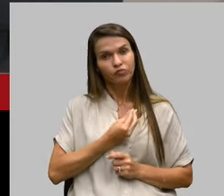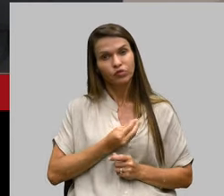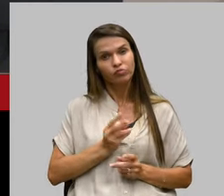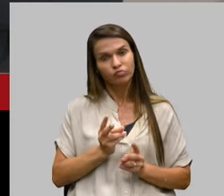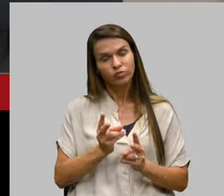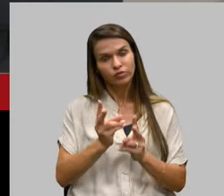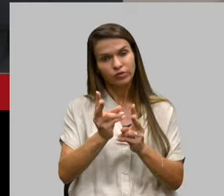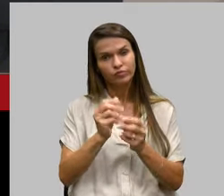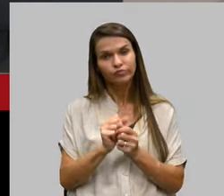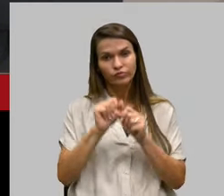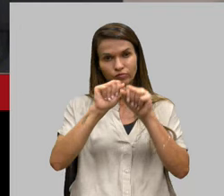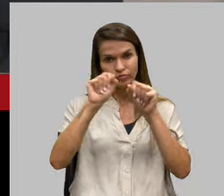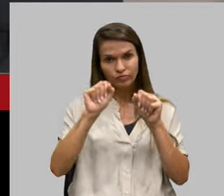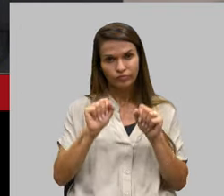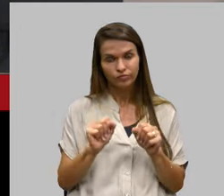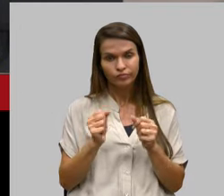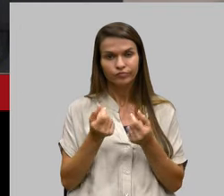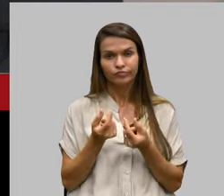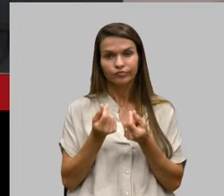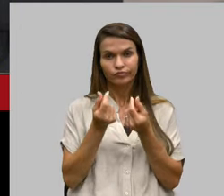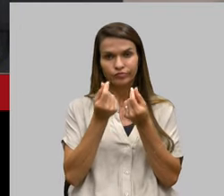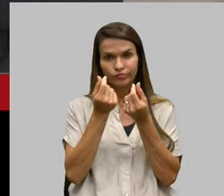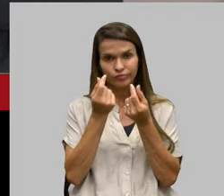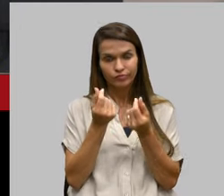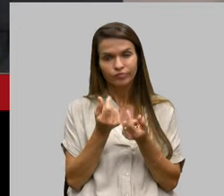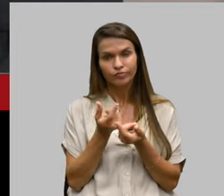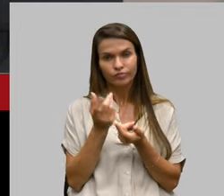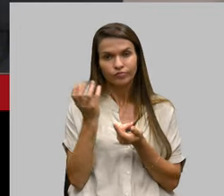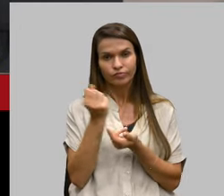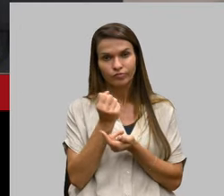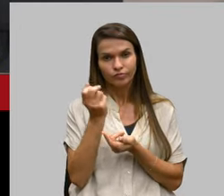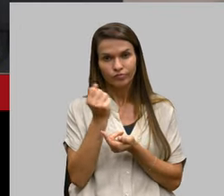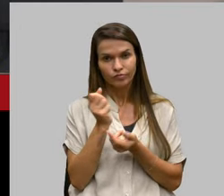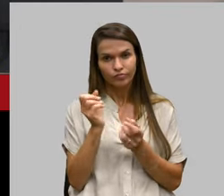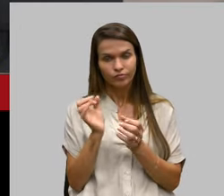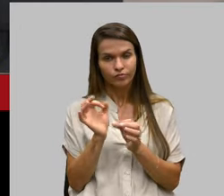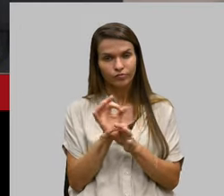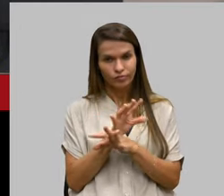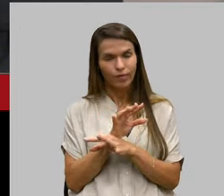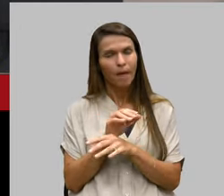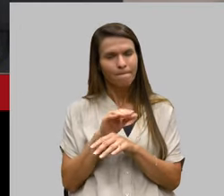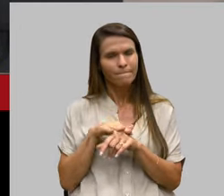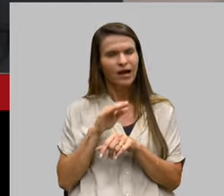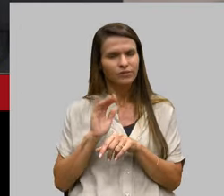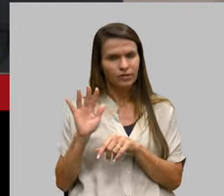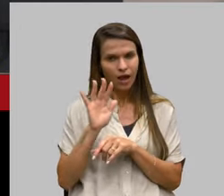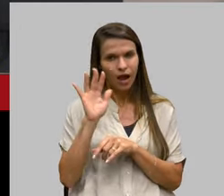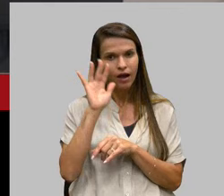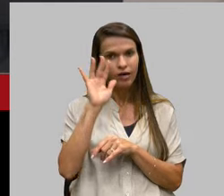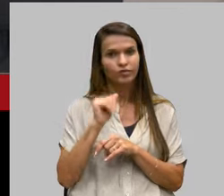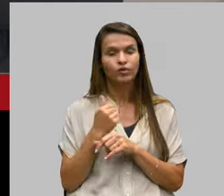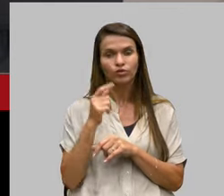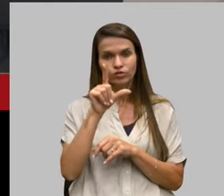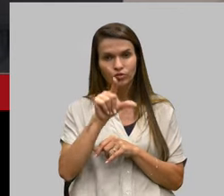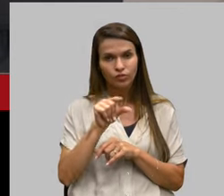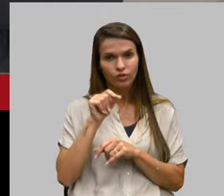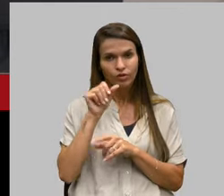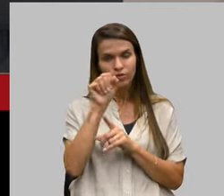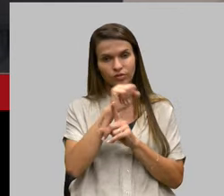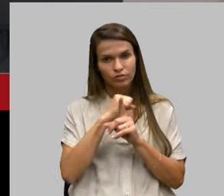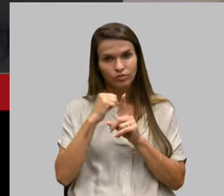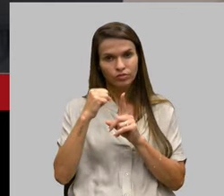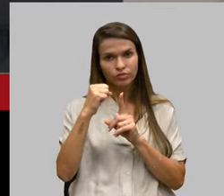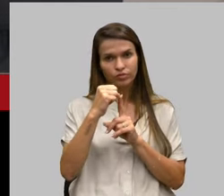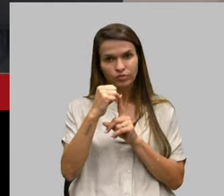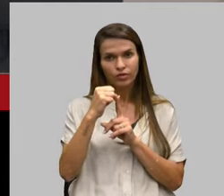de benefício definido ele é naturalmente mais caro então Nós escolhemos a sociedade não tô